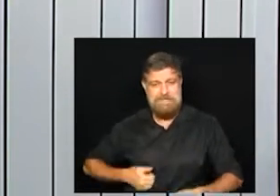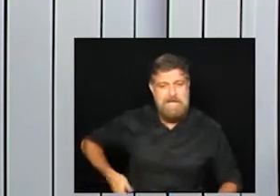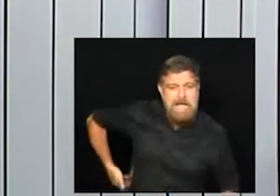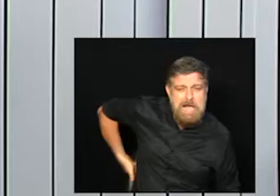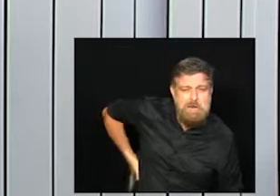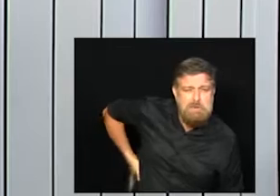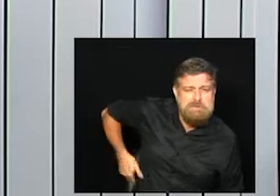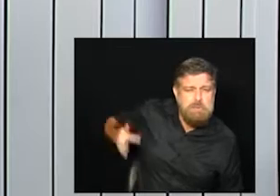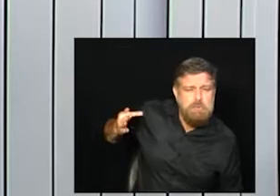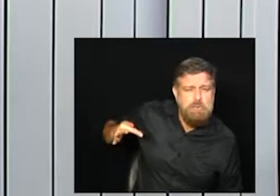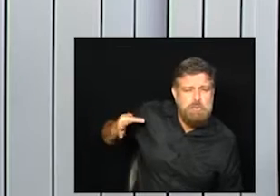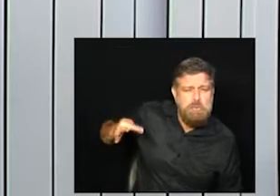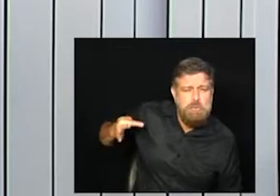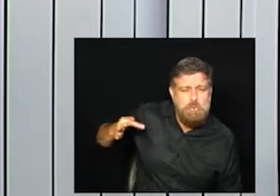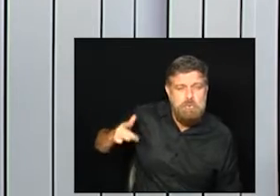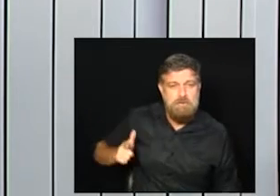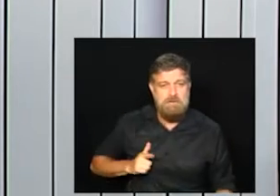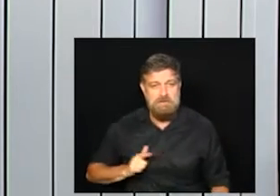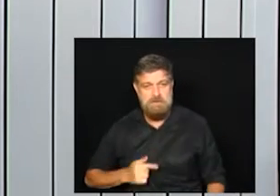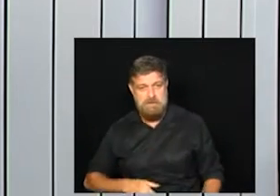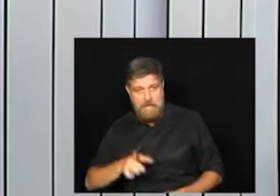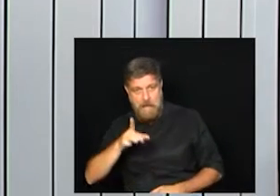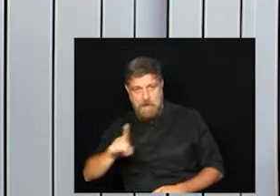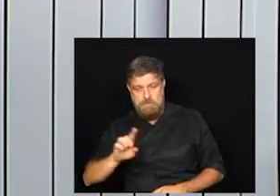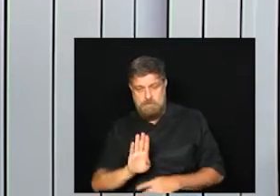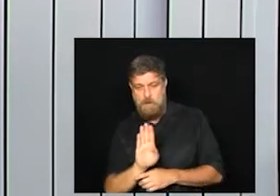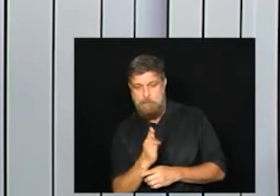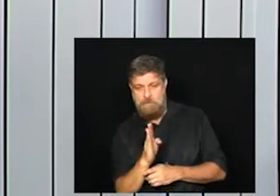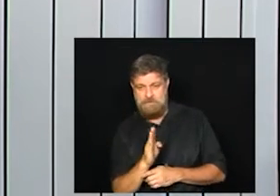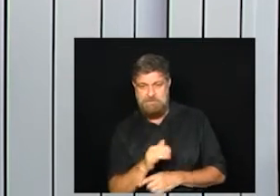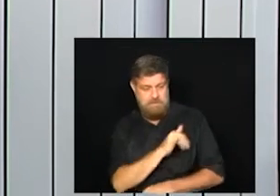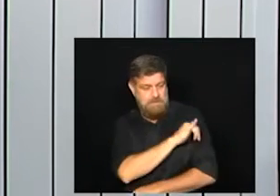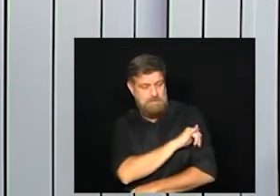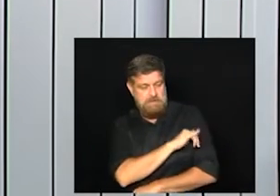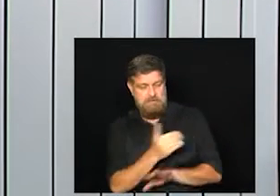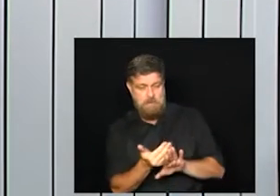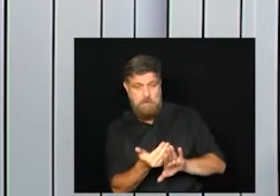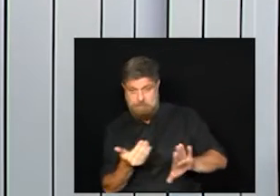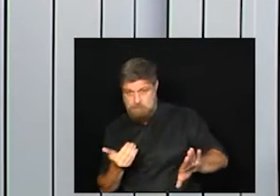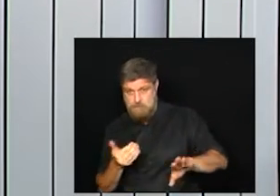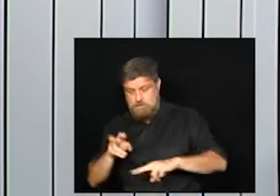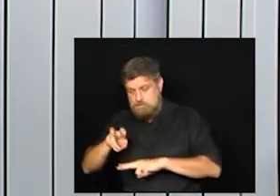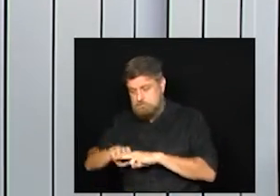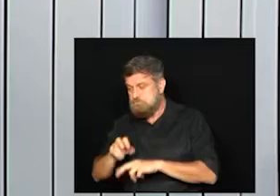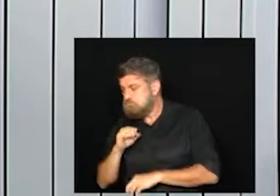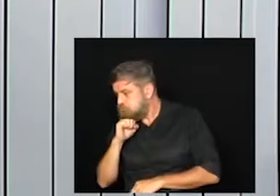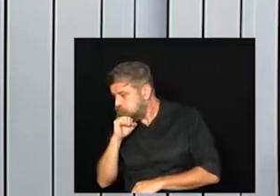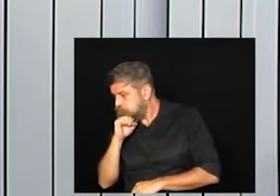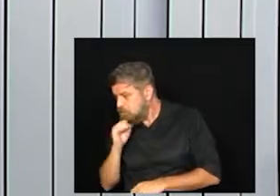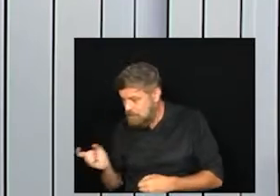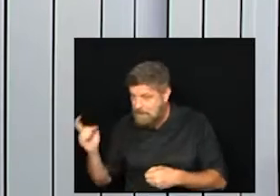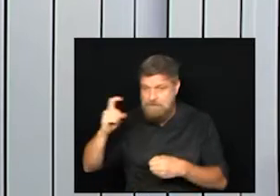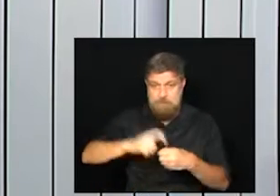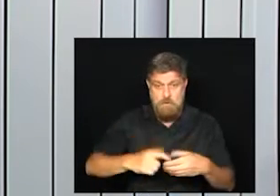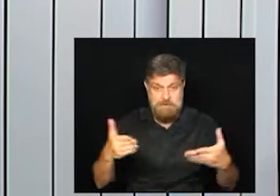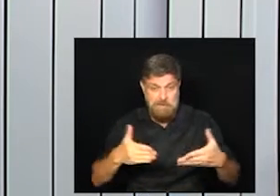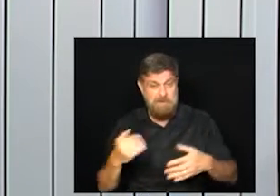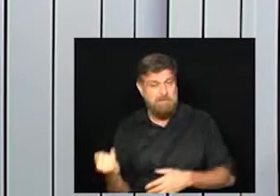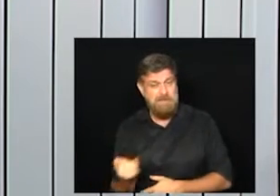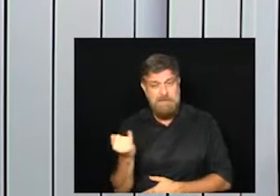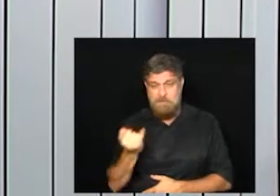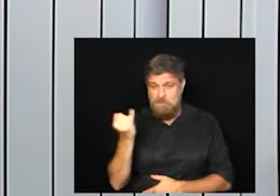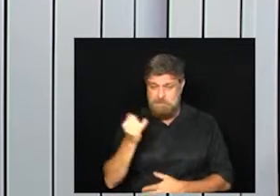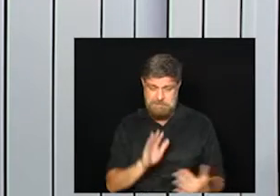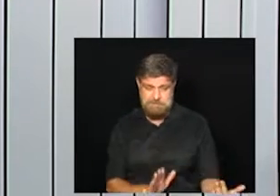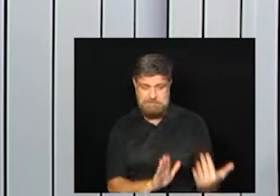foi poupado do último duelo contra o Botafogo lá no Rio de Janeiro, deve entrar em campo porque é uma partida muito